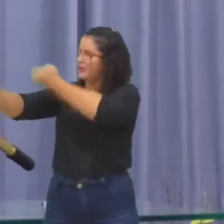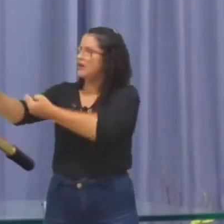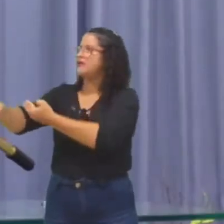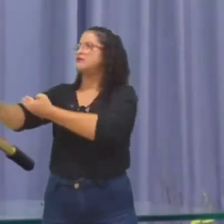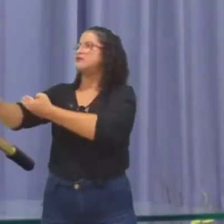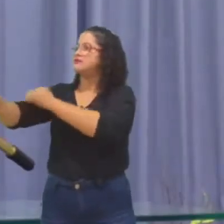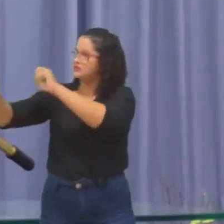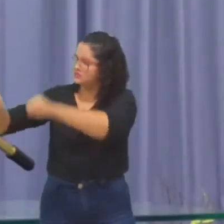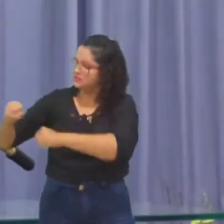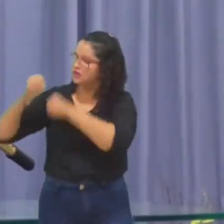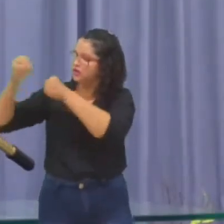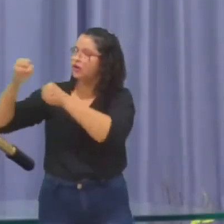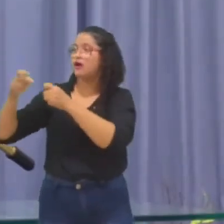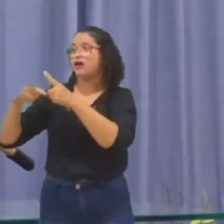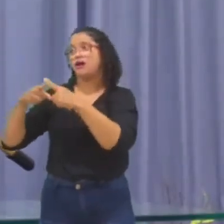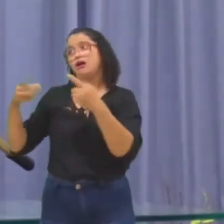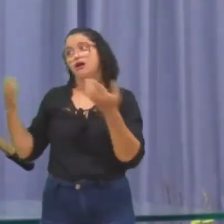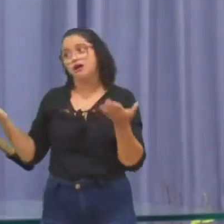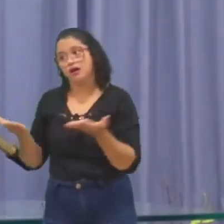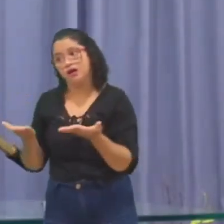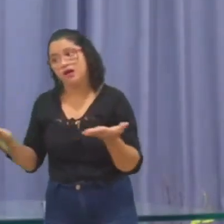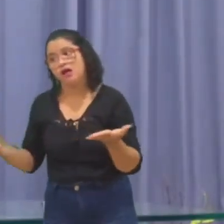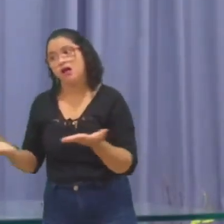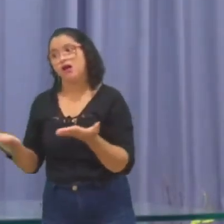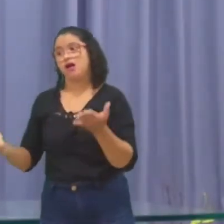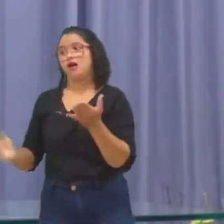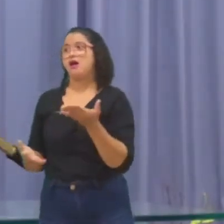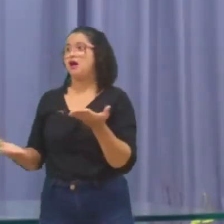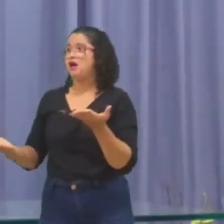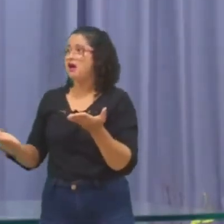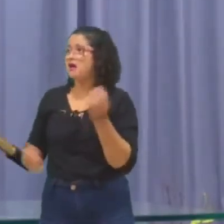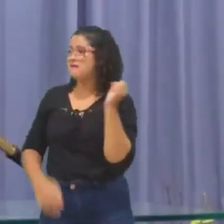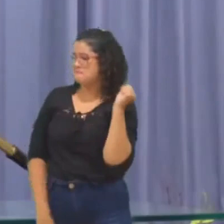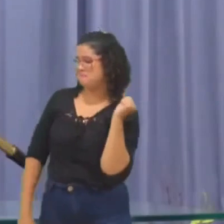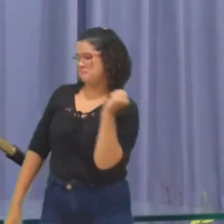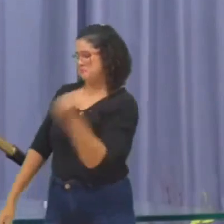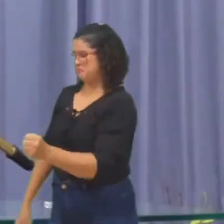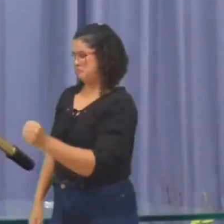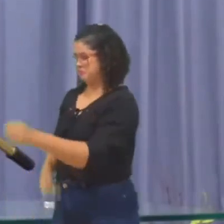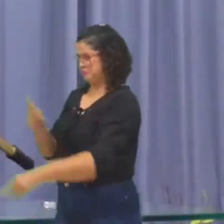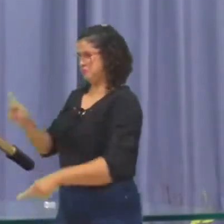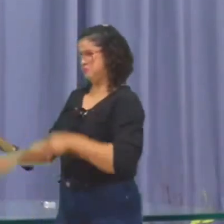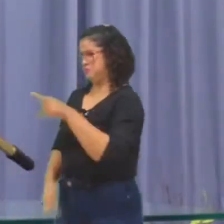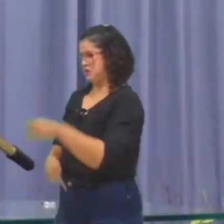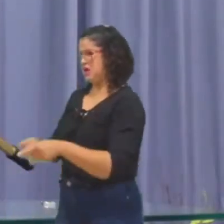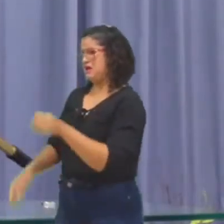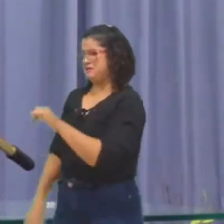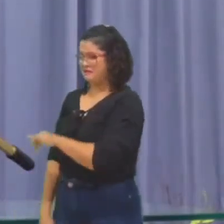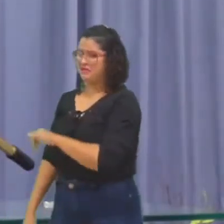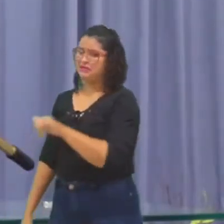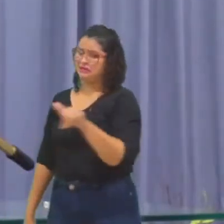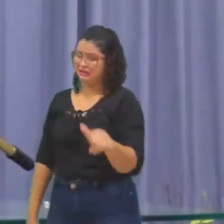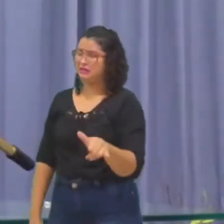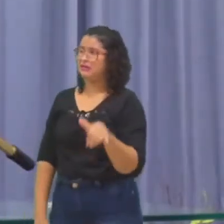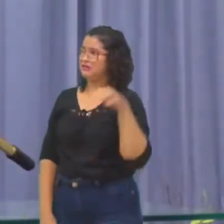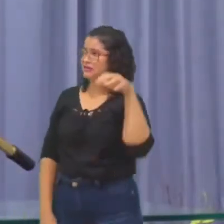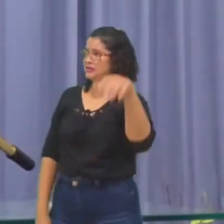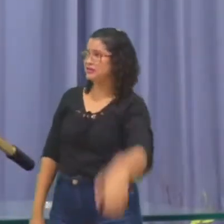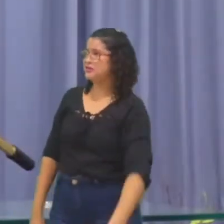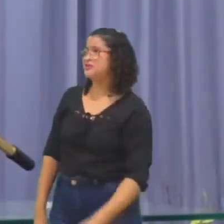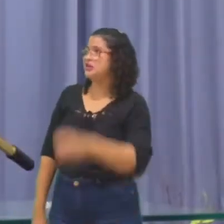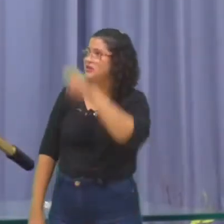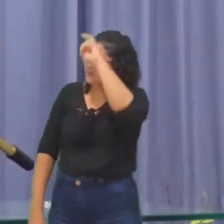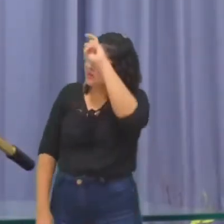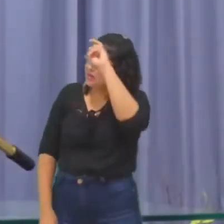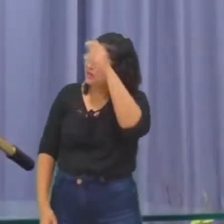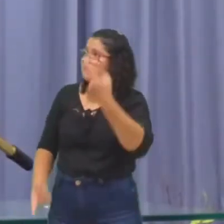Agora, Senhor, se tu matas esse povo aqui, eles vão dizer que o Senhor tirou-os de lá, mas o Senhor não teve